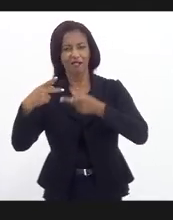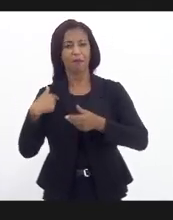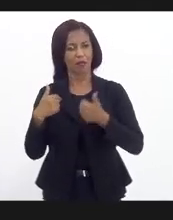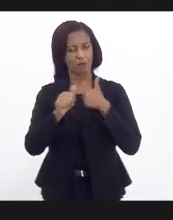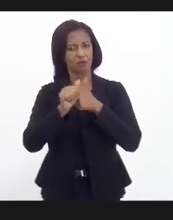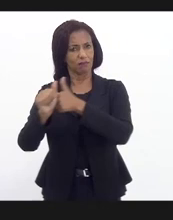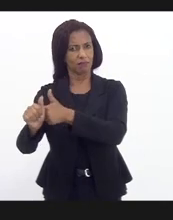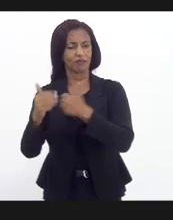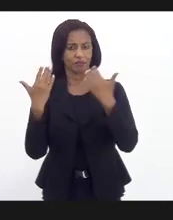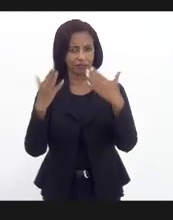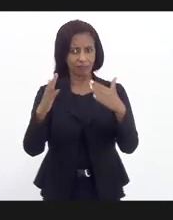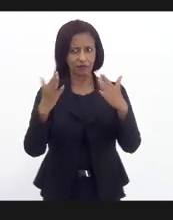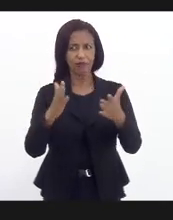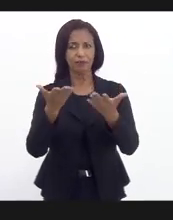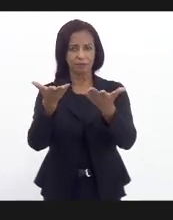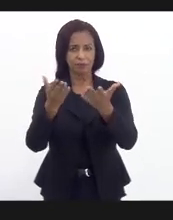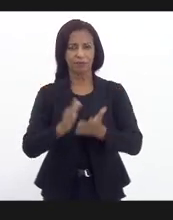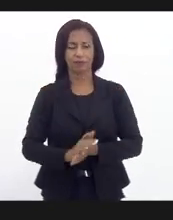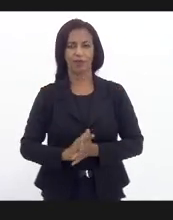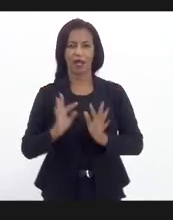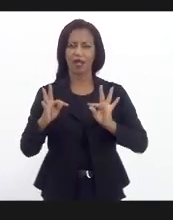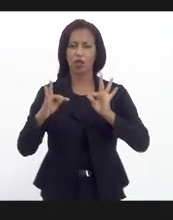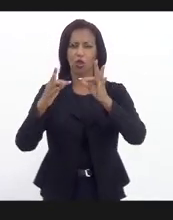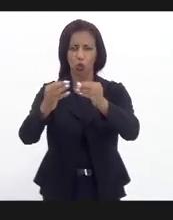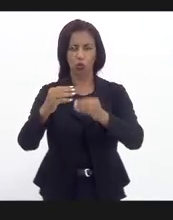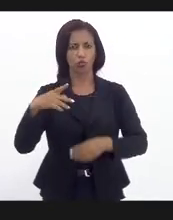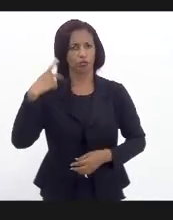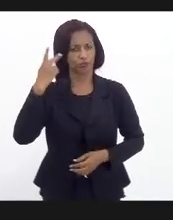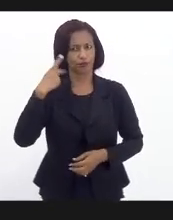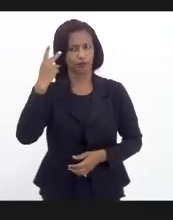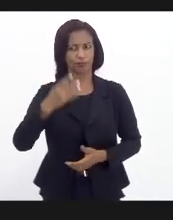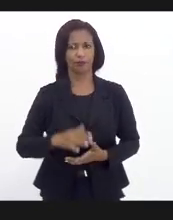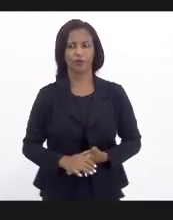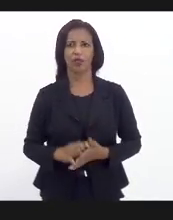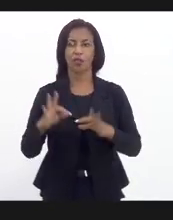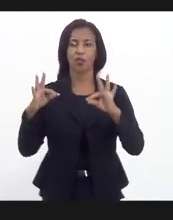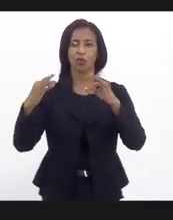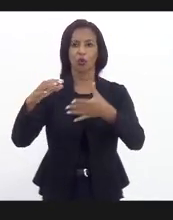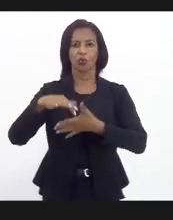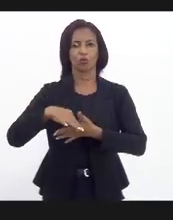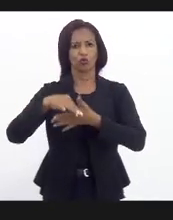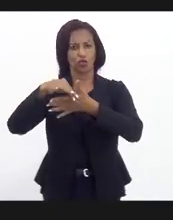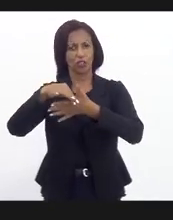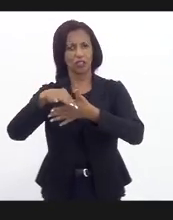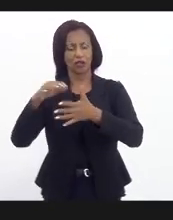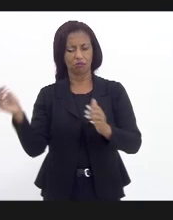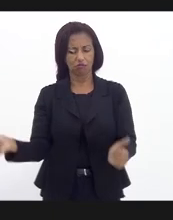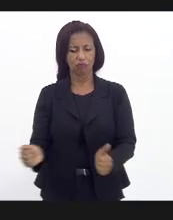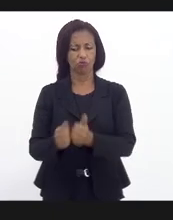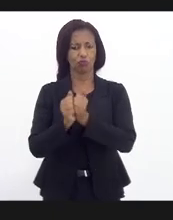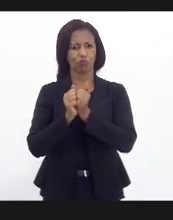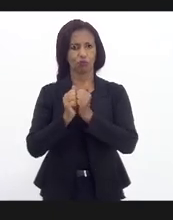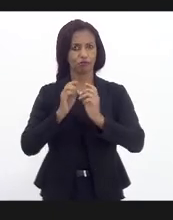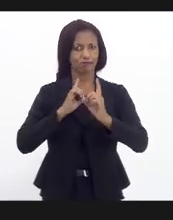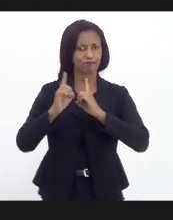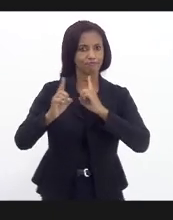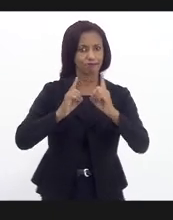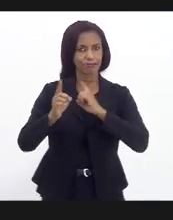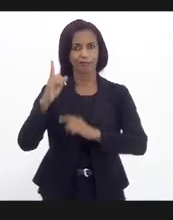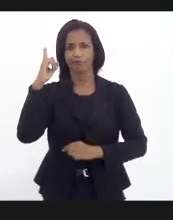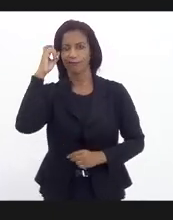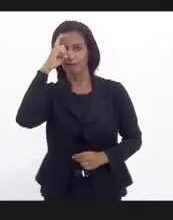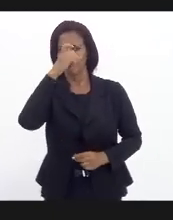e quero parabenizar aí a todos os parlamentares, a todos os líderes envolvidos nessa questão tão polêmica, tão difícil